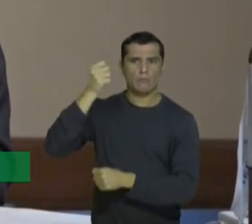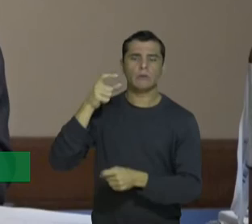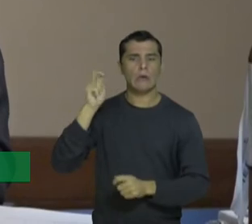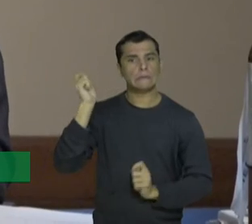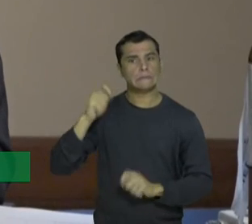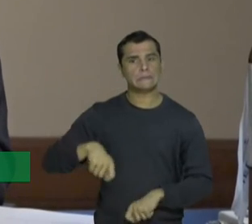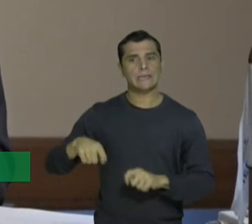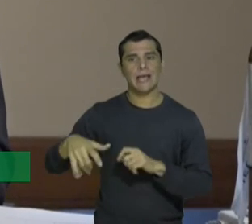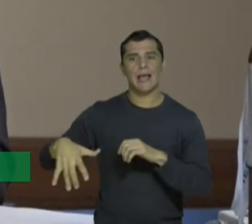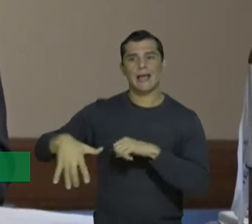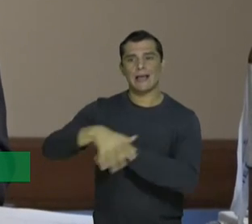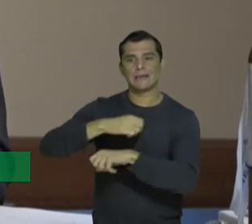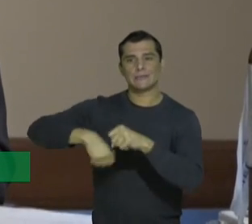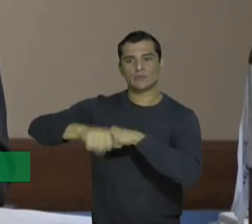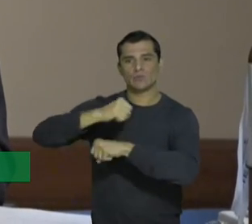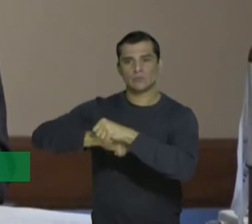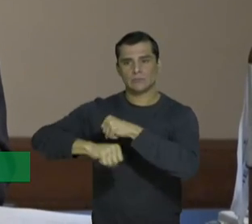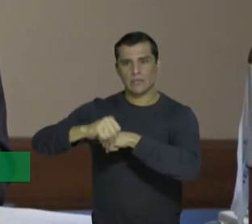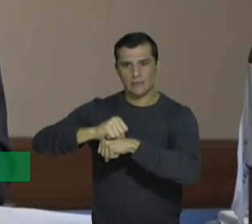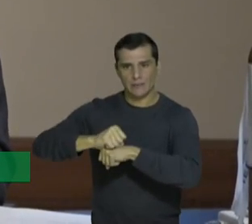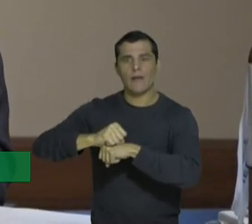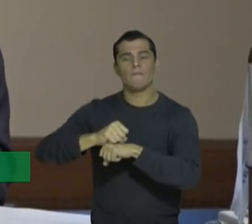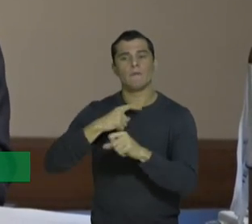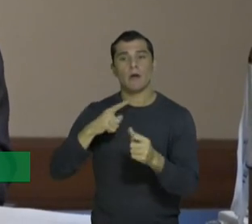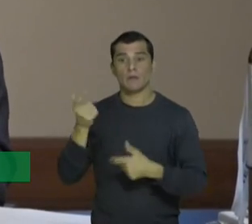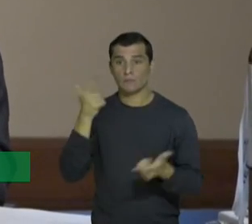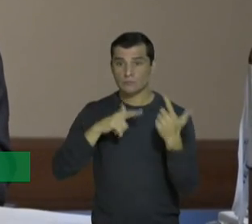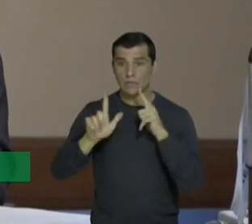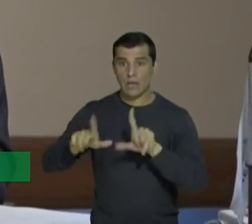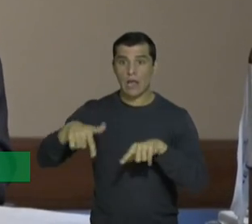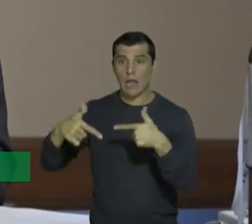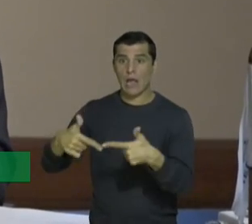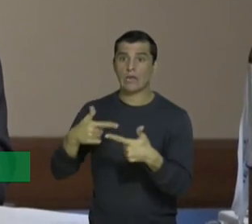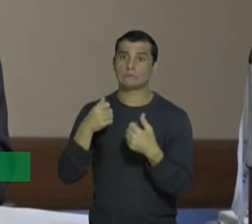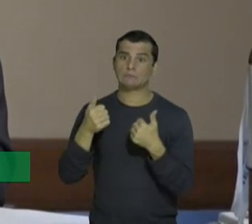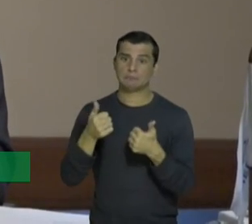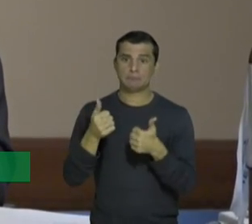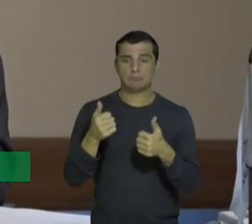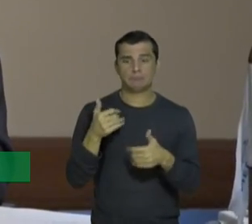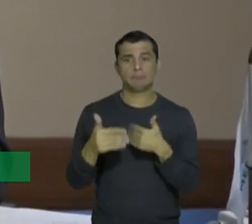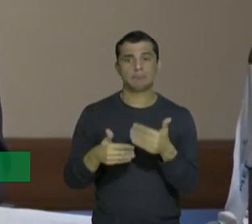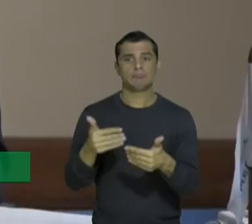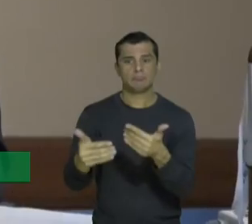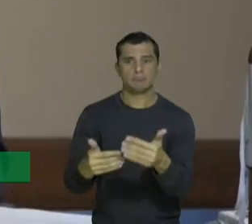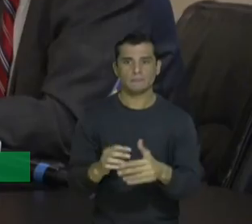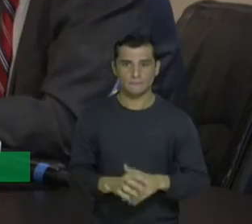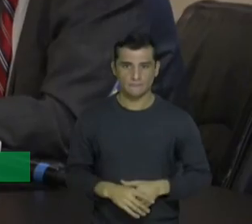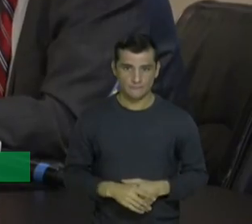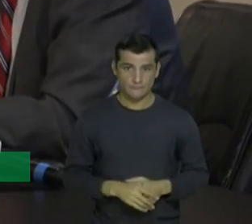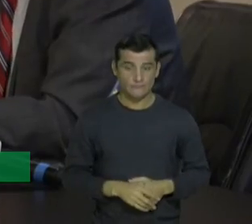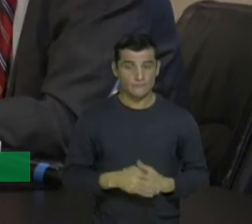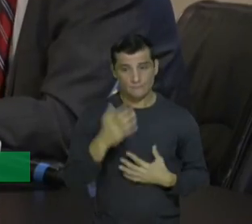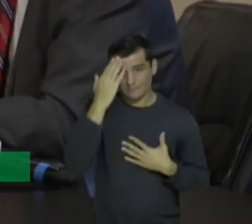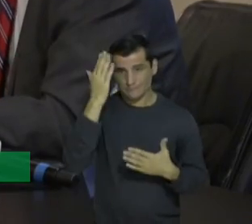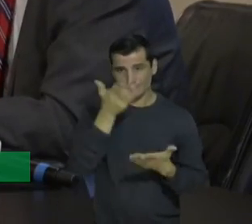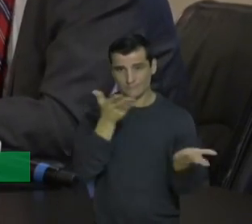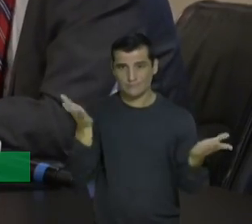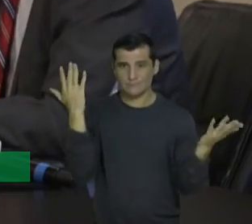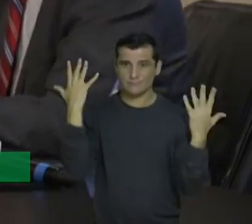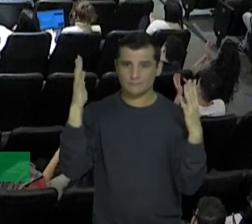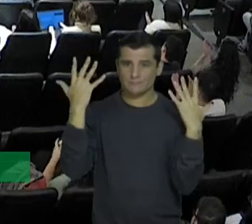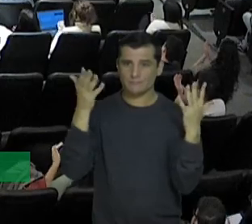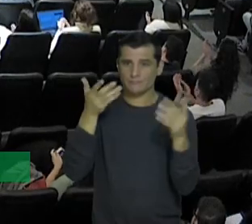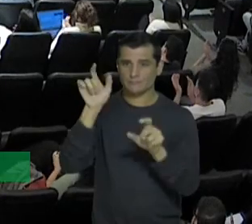toas as nossas açõ Muito profas obrigado pela oportunidade Ok muito obrigada uma sala de Palmas noss